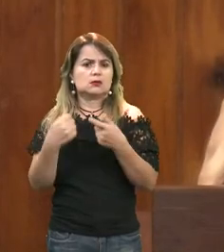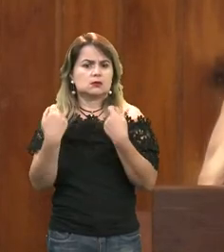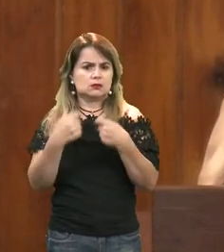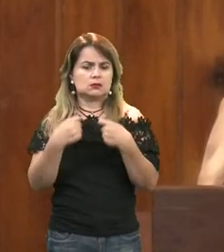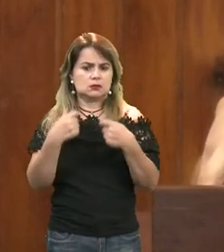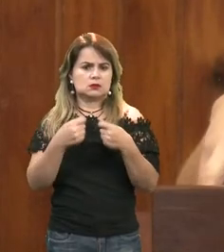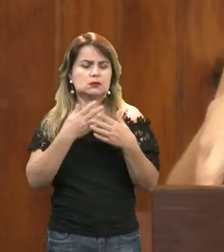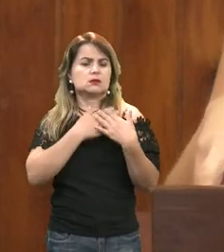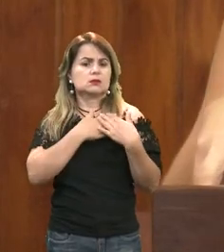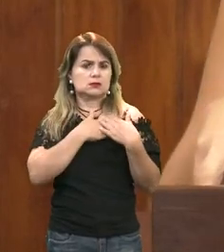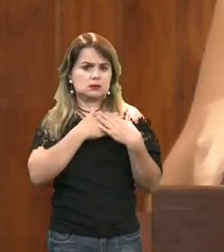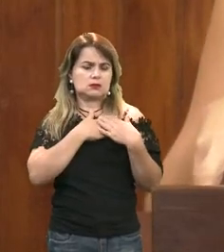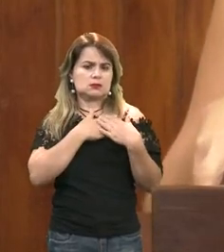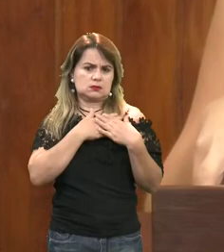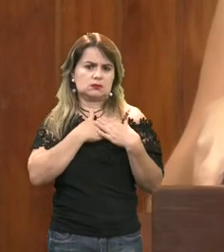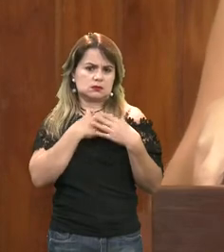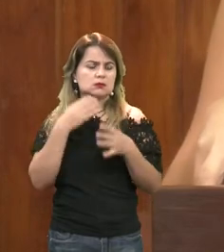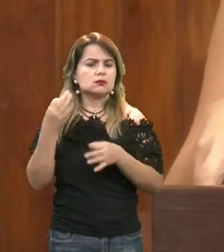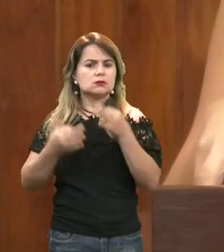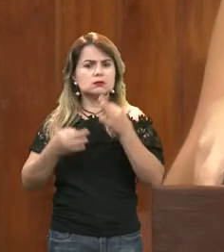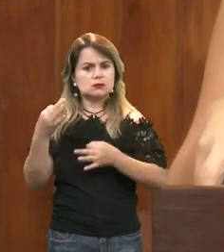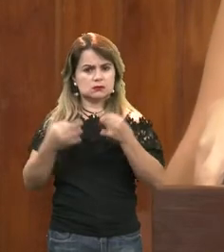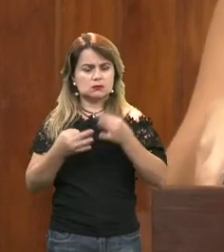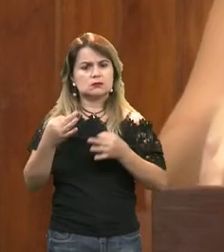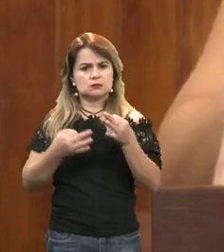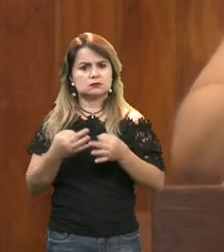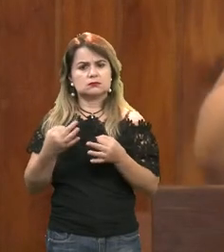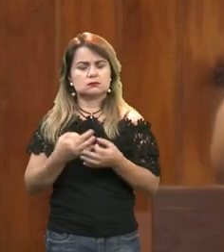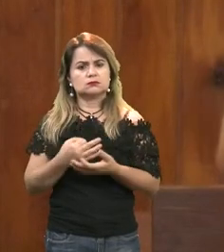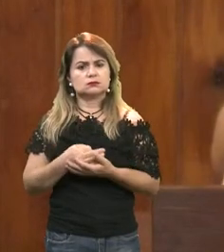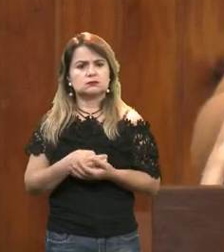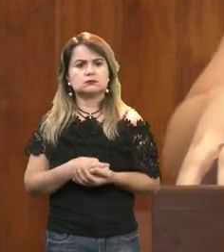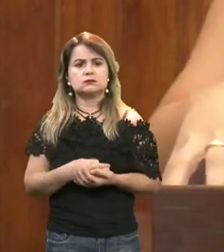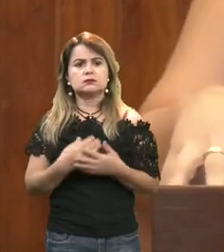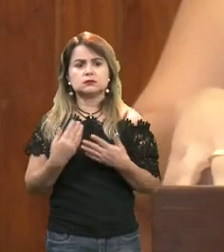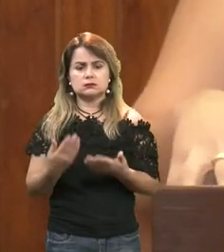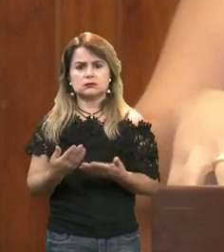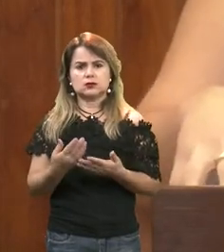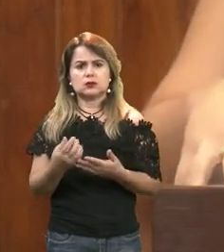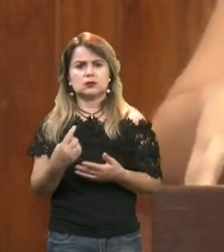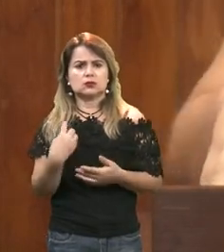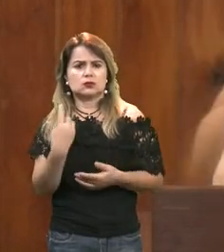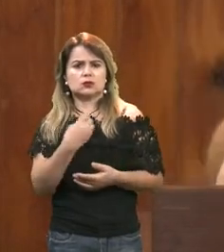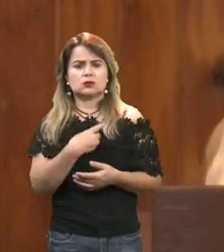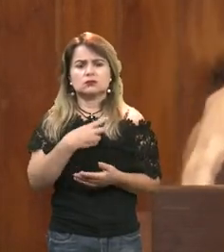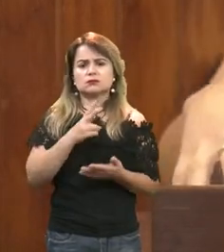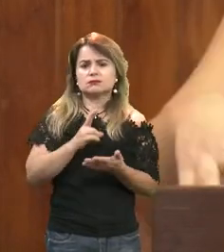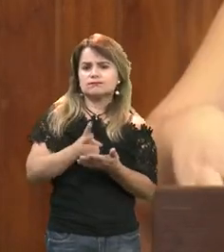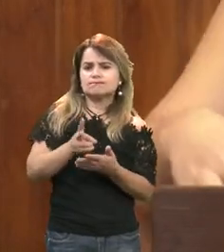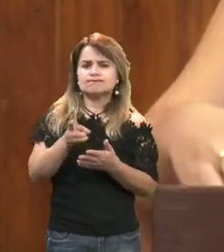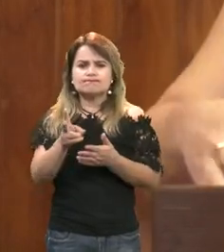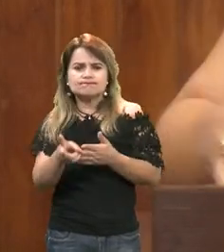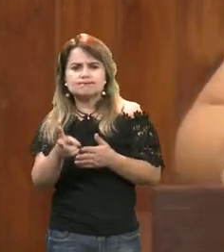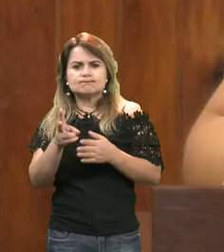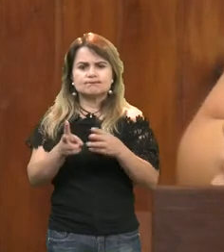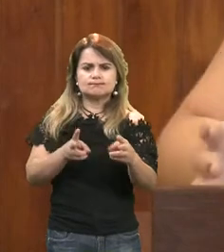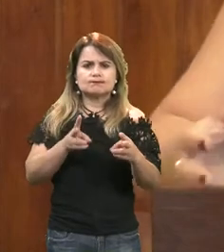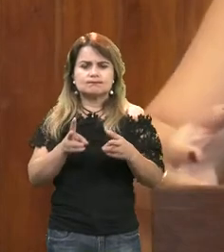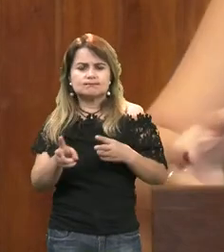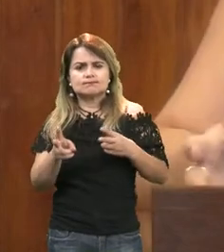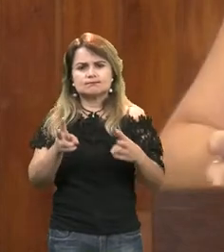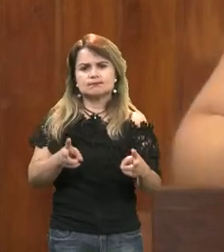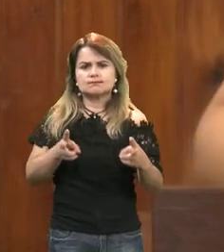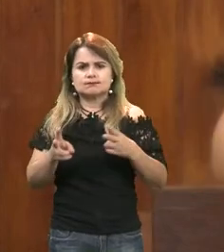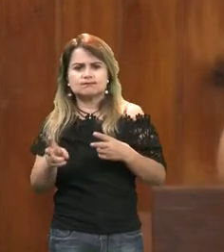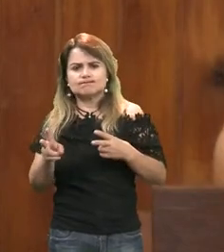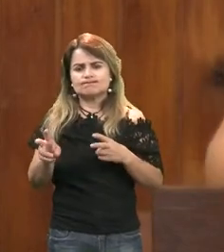das responsabilidades penais. Vejam que a gente sempre tem alguma coisa a colocar